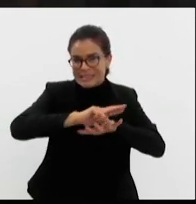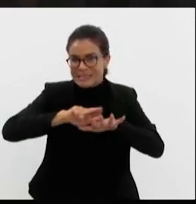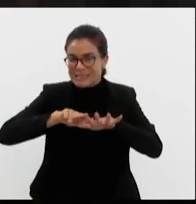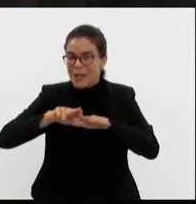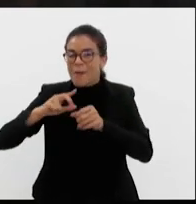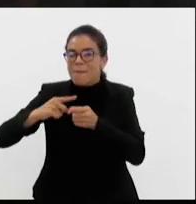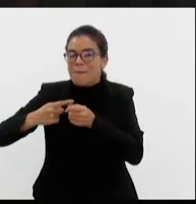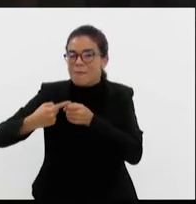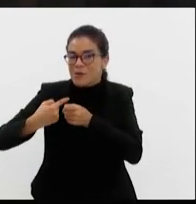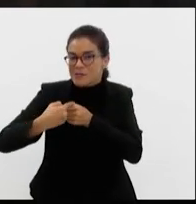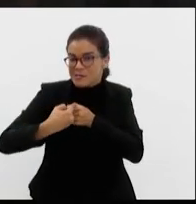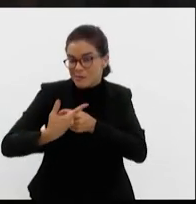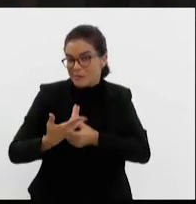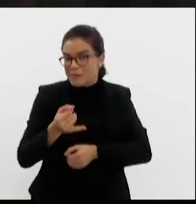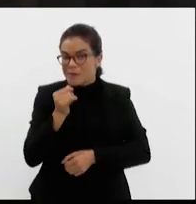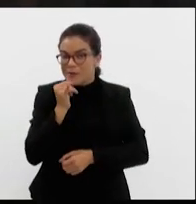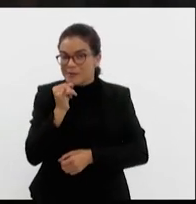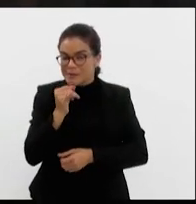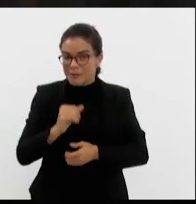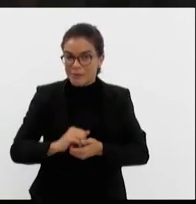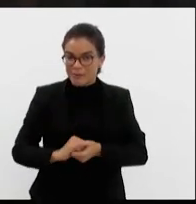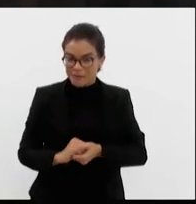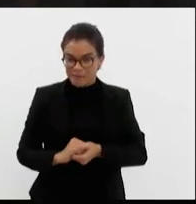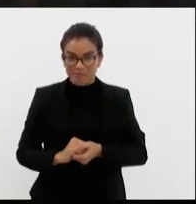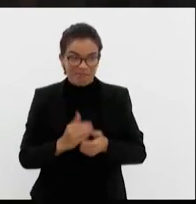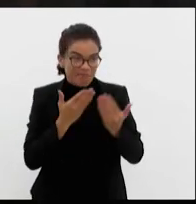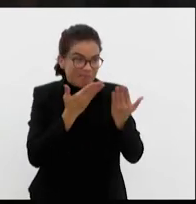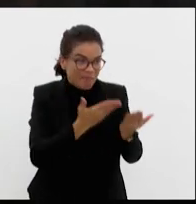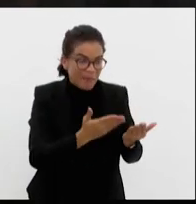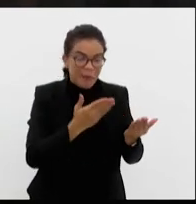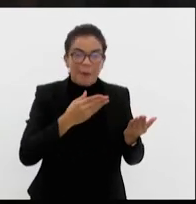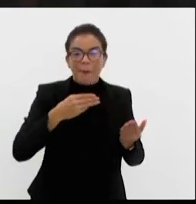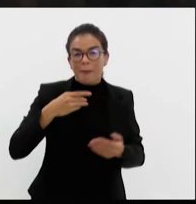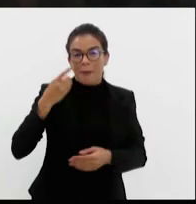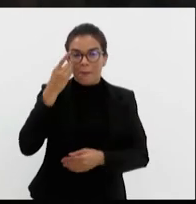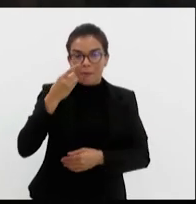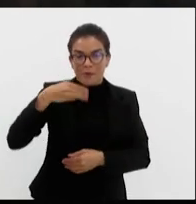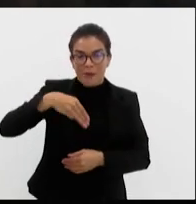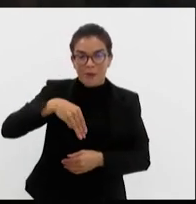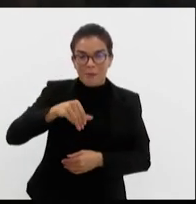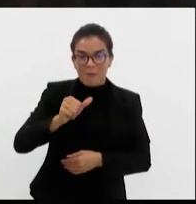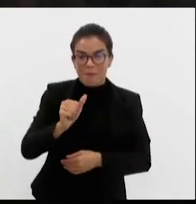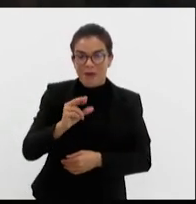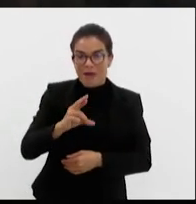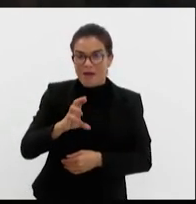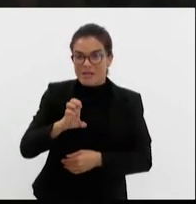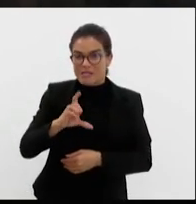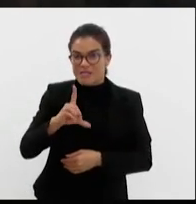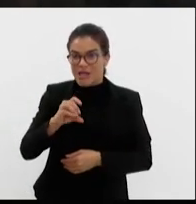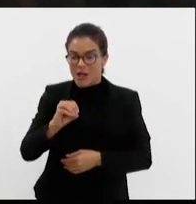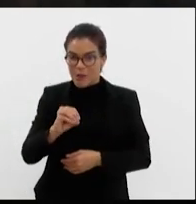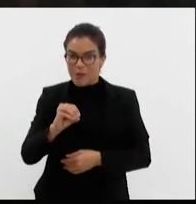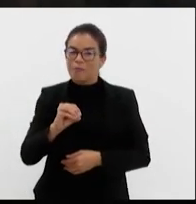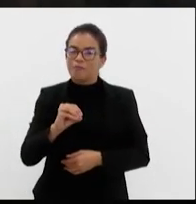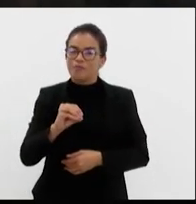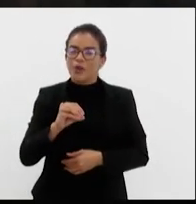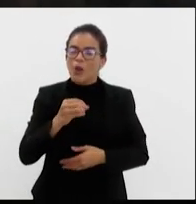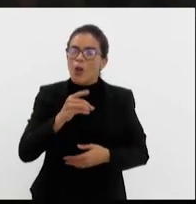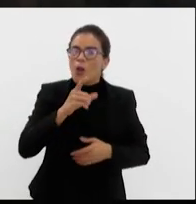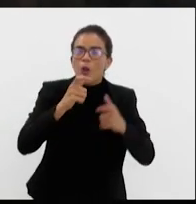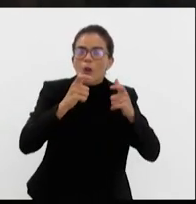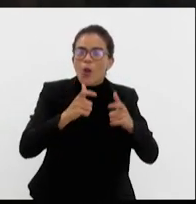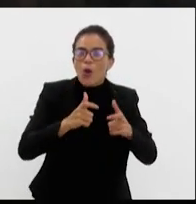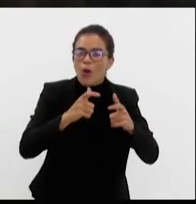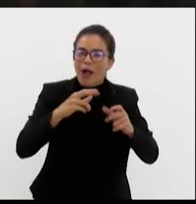municípios. Aqui mesmo, deputado Marcelo Dino, que é sua base eleitoral, a